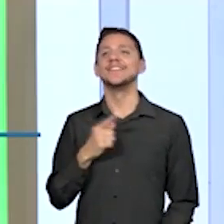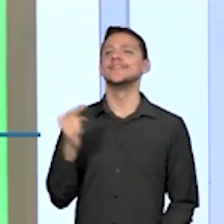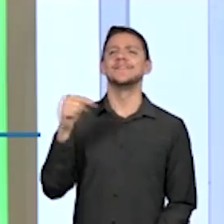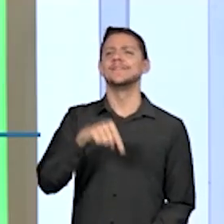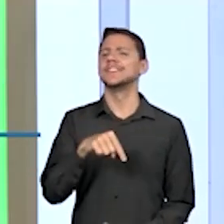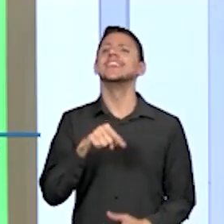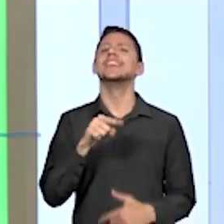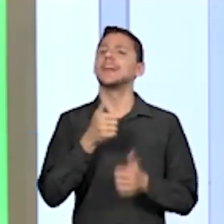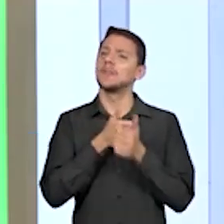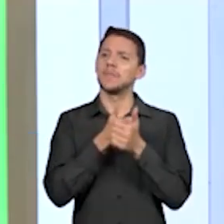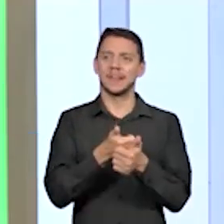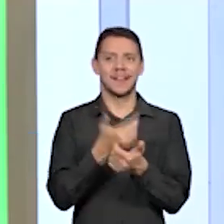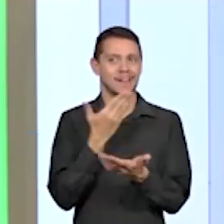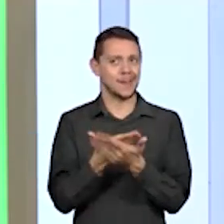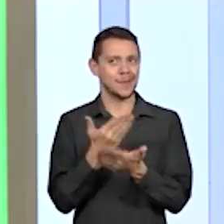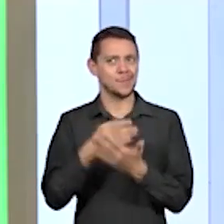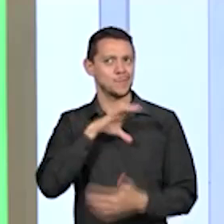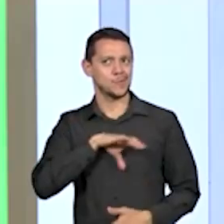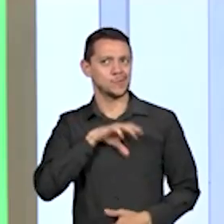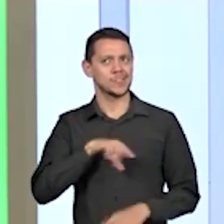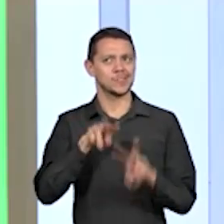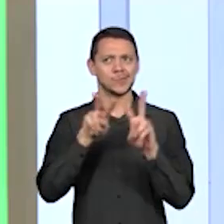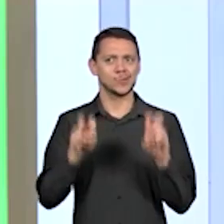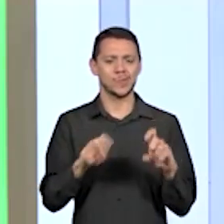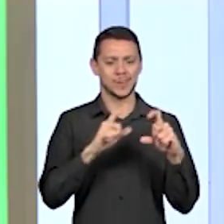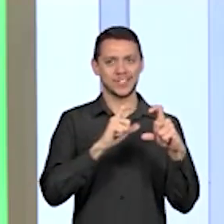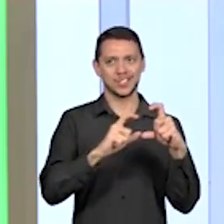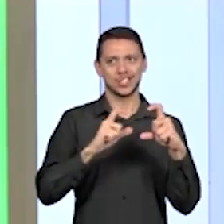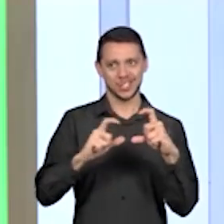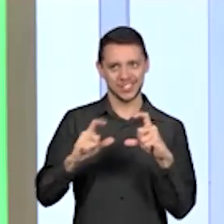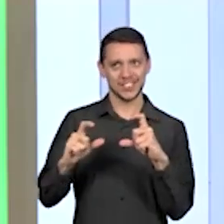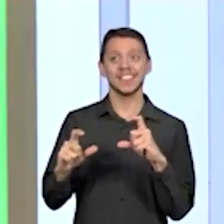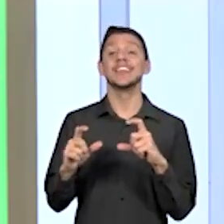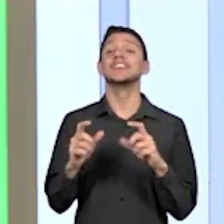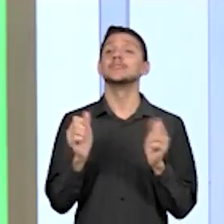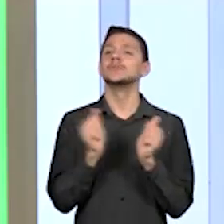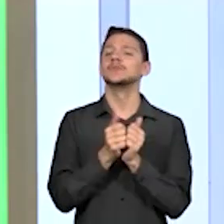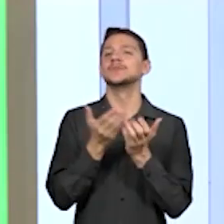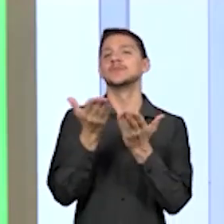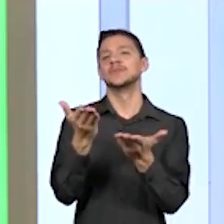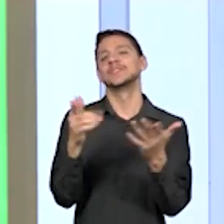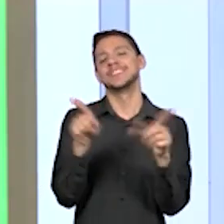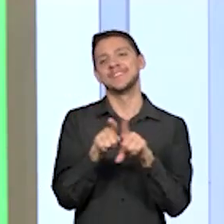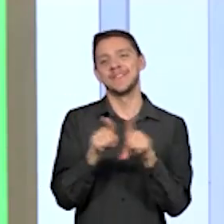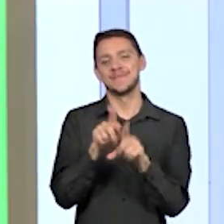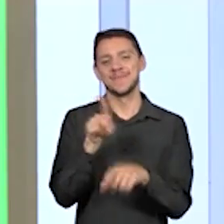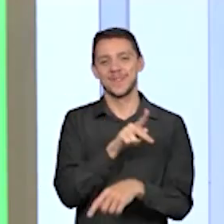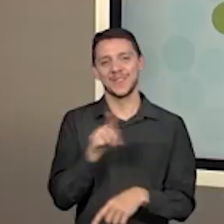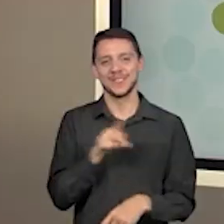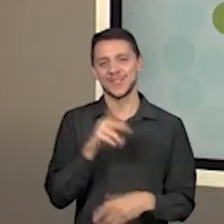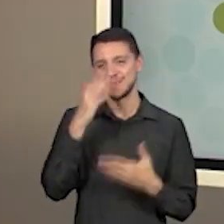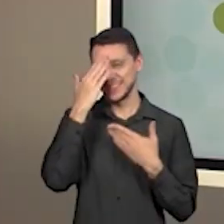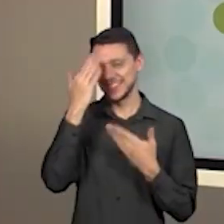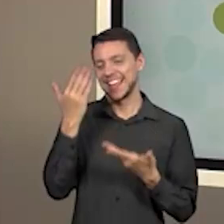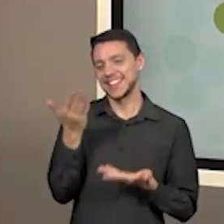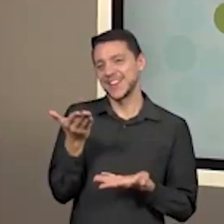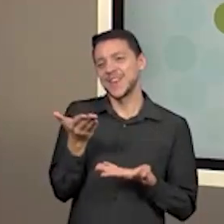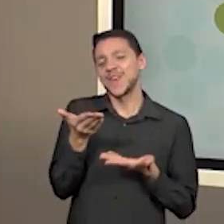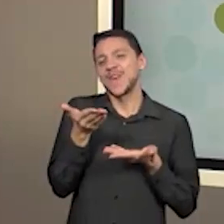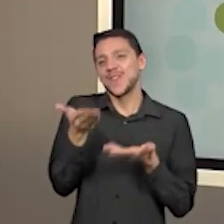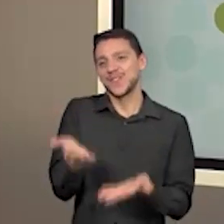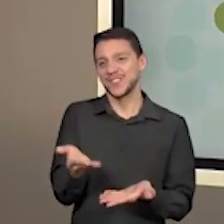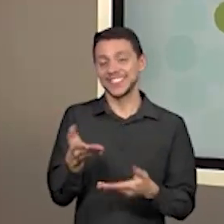língua portuguesa aí sobre tirinhas junto com vocês e o professor. Muito obrigada pelo convite, viu? Que bom tê-la